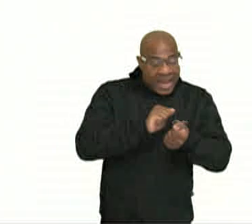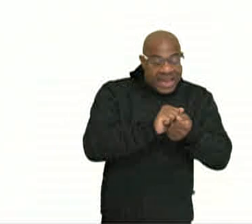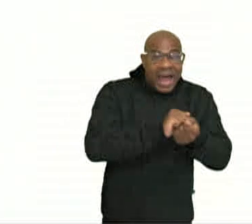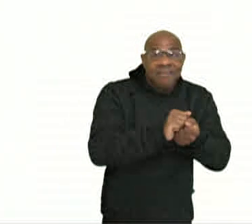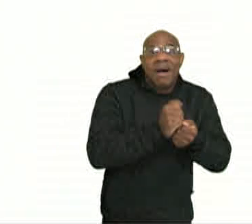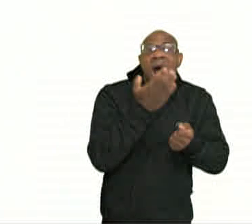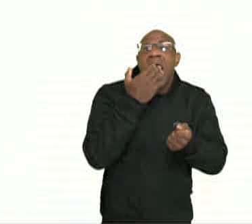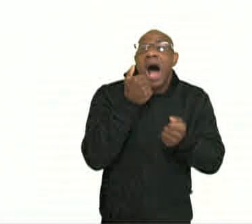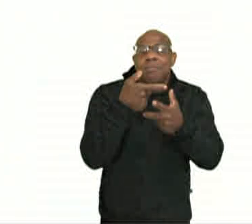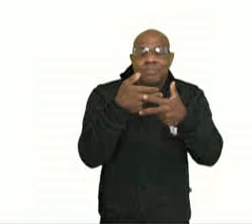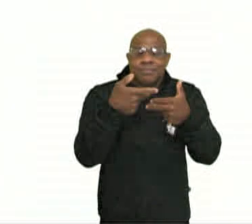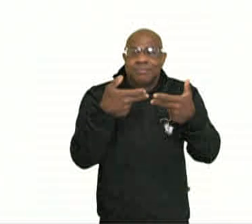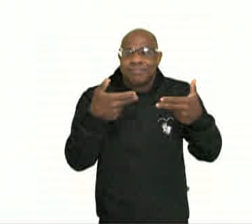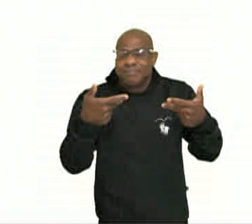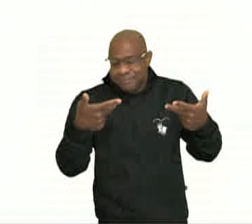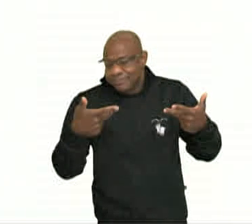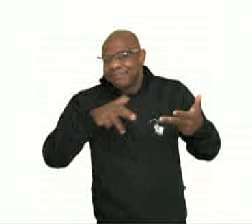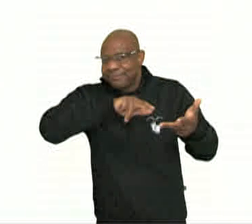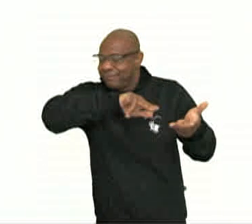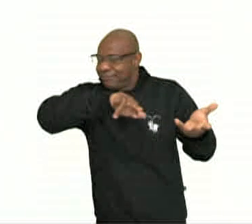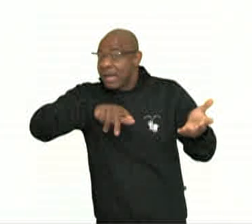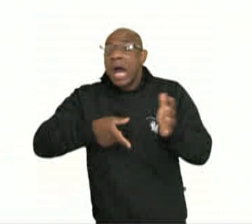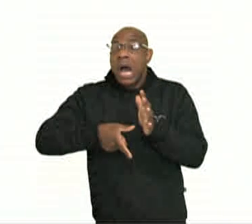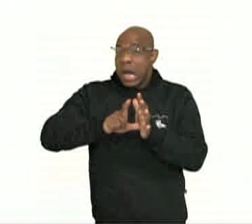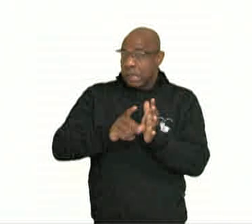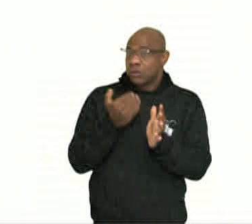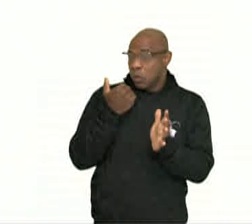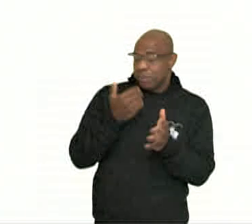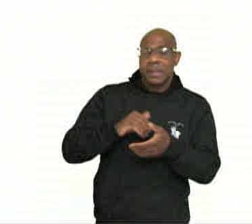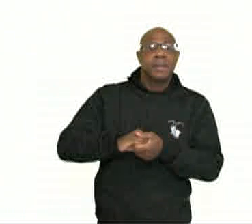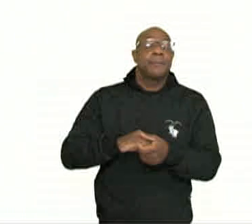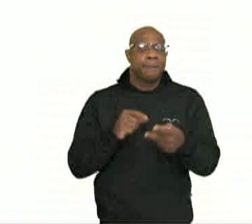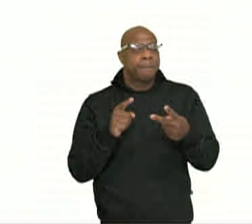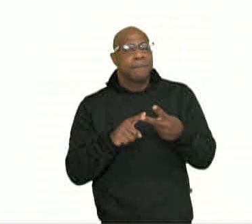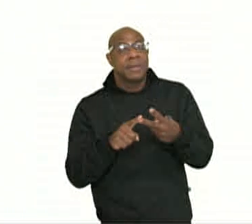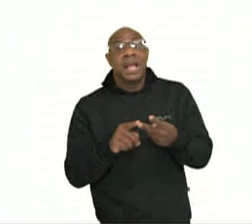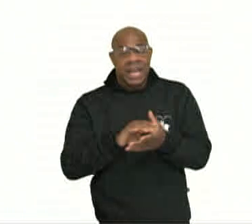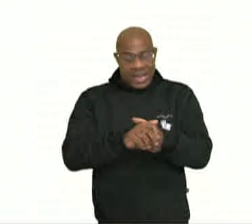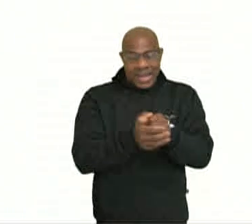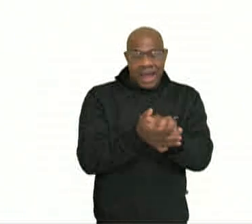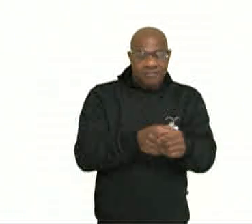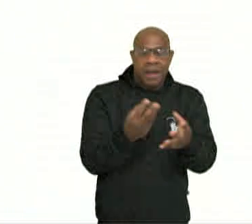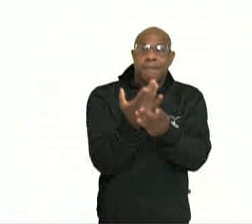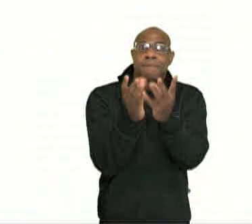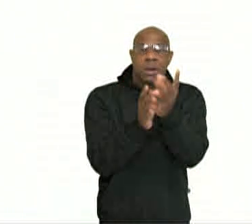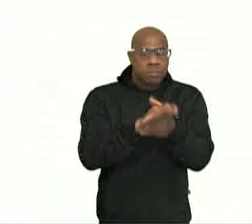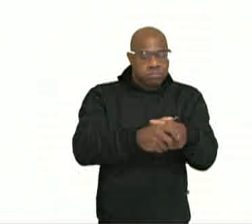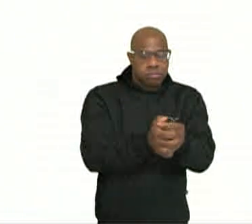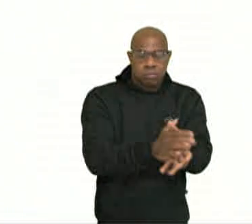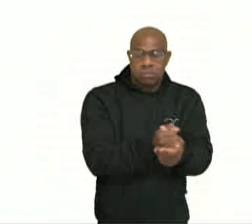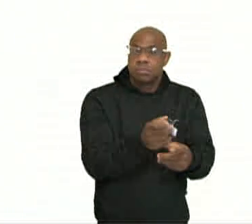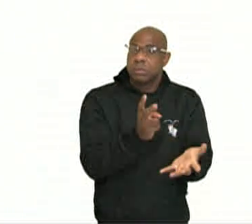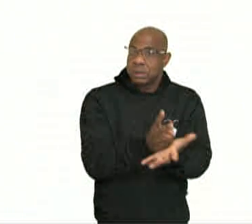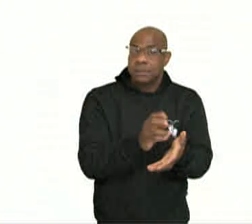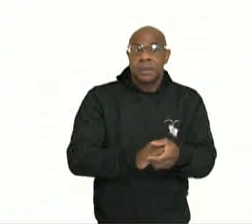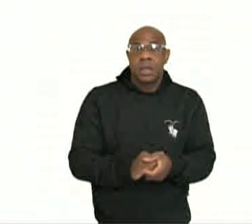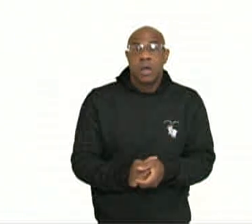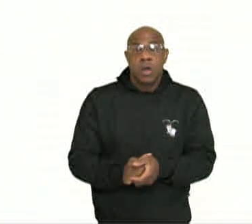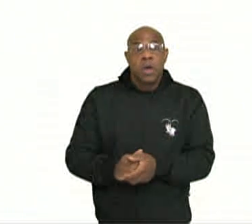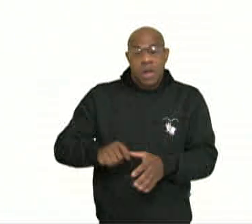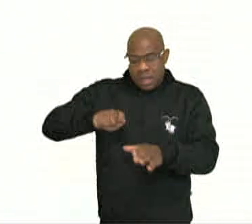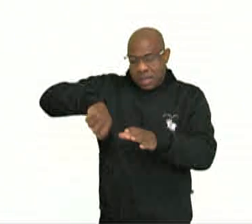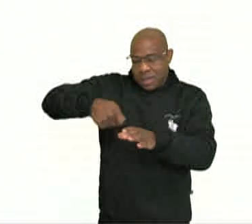os alimentos antes de serem consumidos. Lavar sempre as mãos. Manter o local de preparação